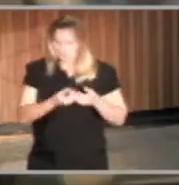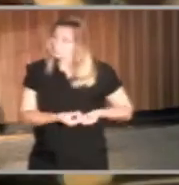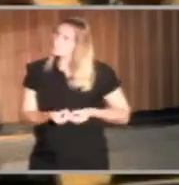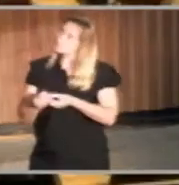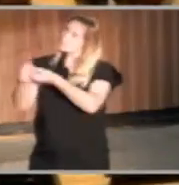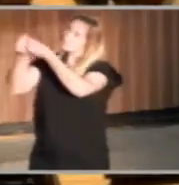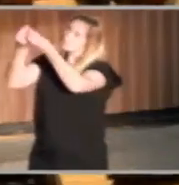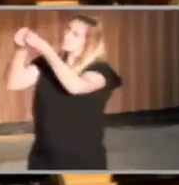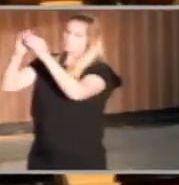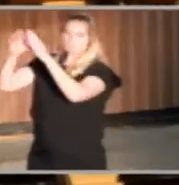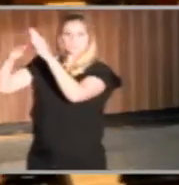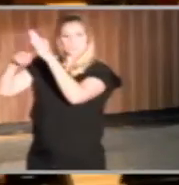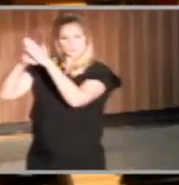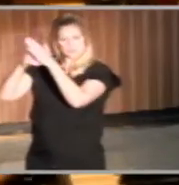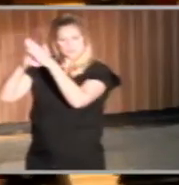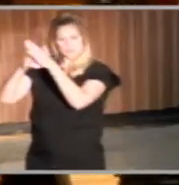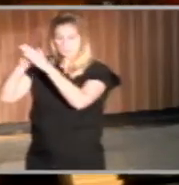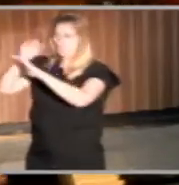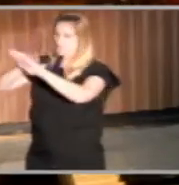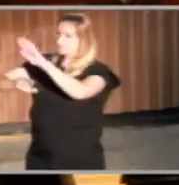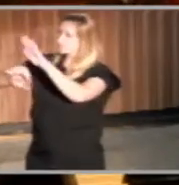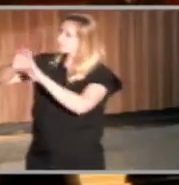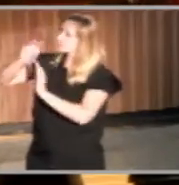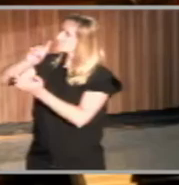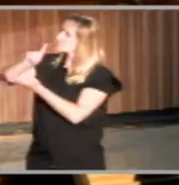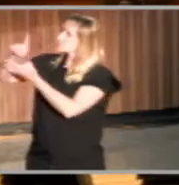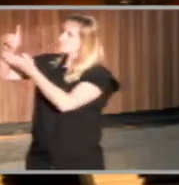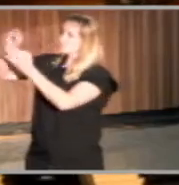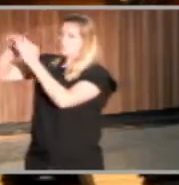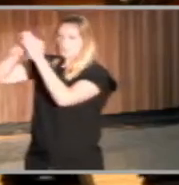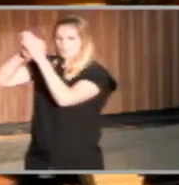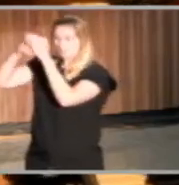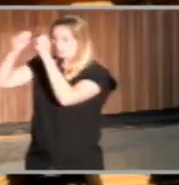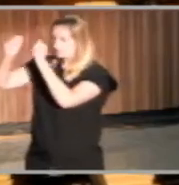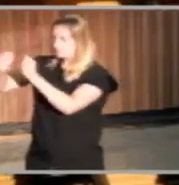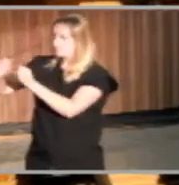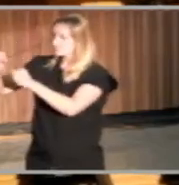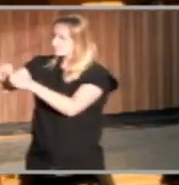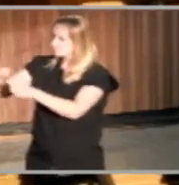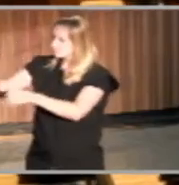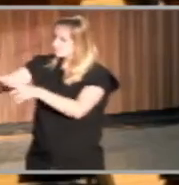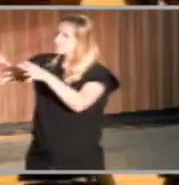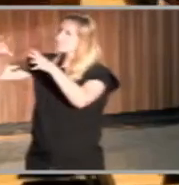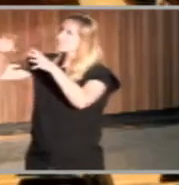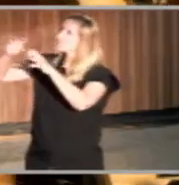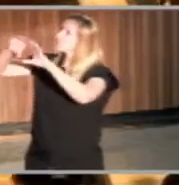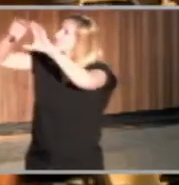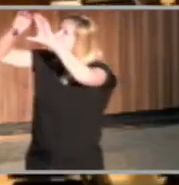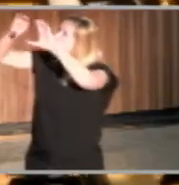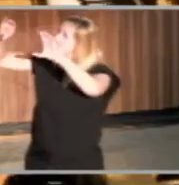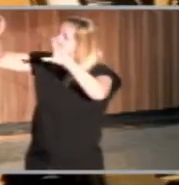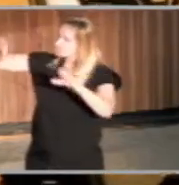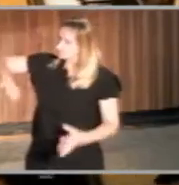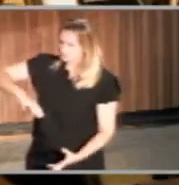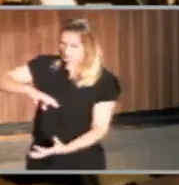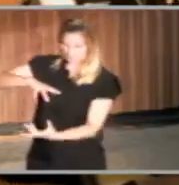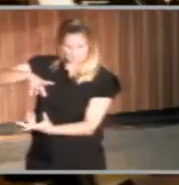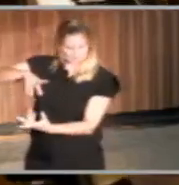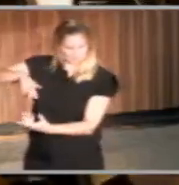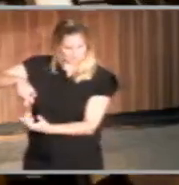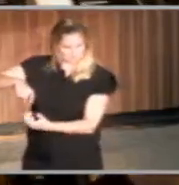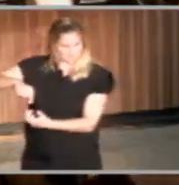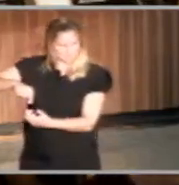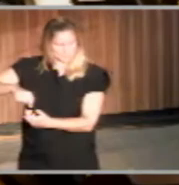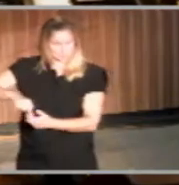as coisas nas mãos do Todo-Poderoso que criou o céu e a terra. O mesmo Deus que criou